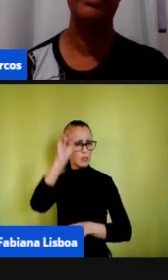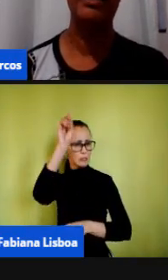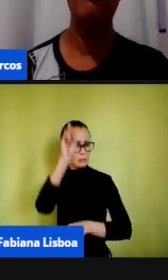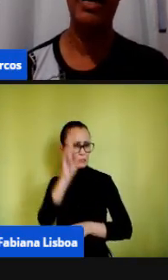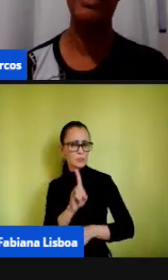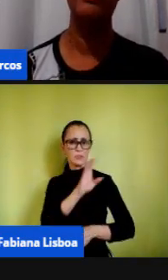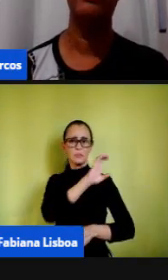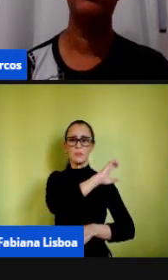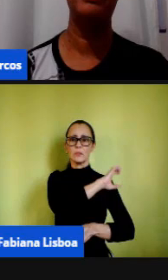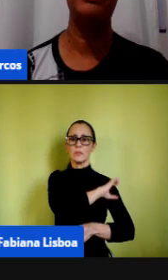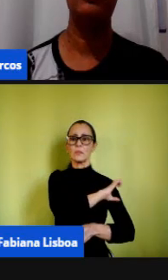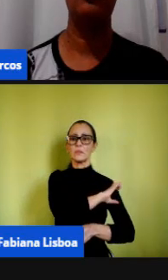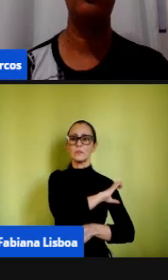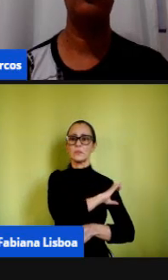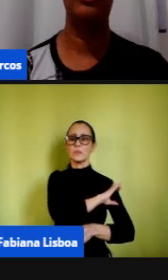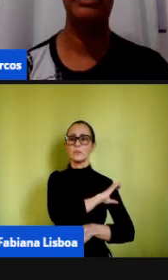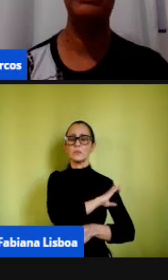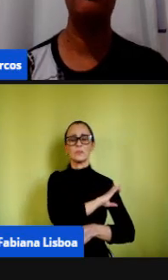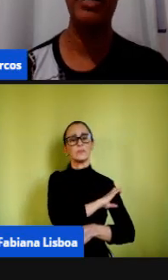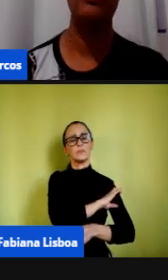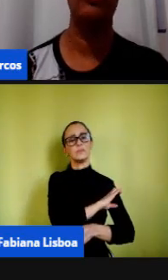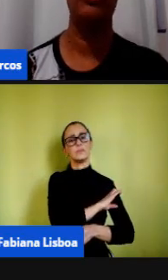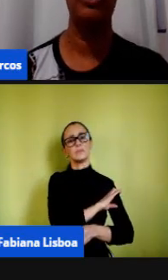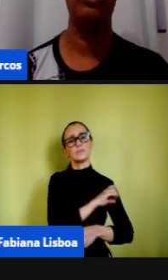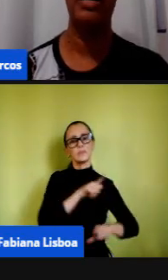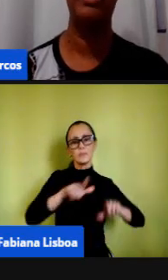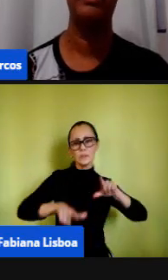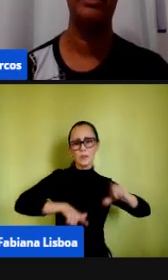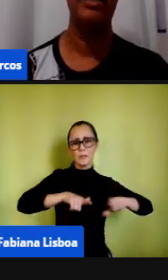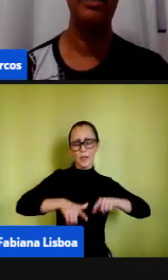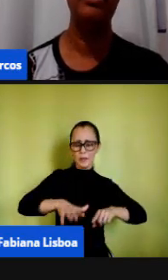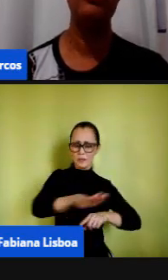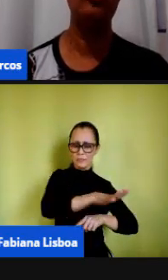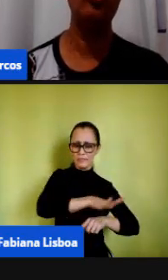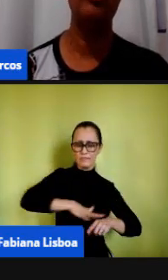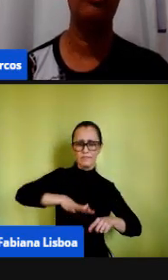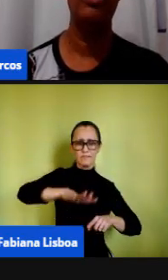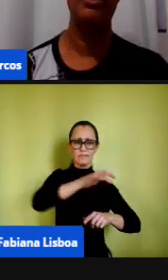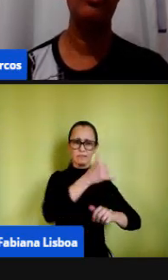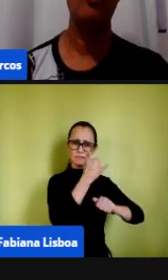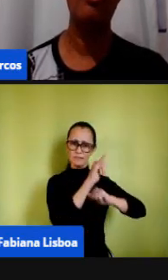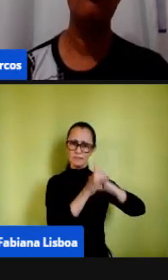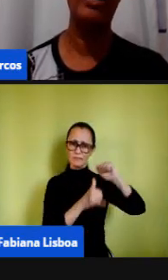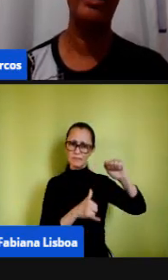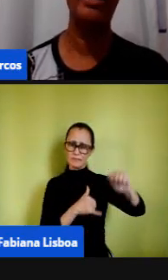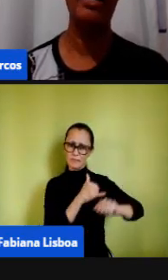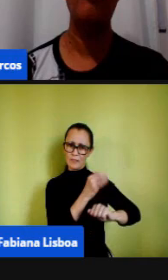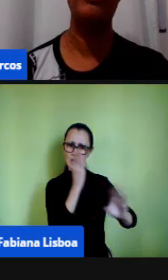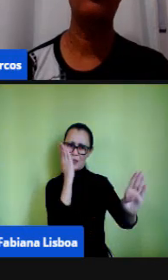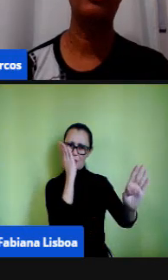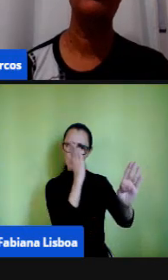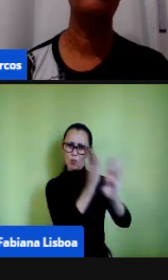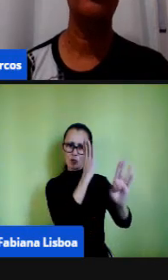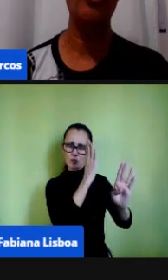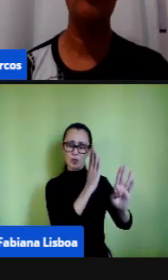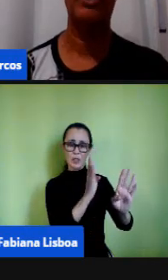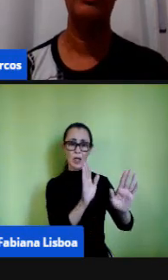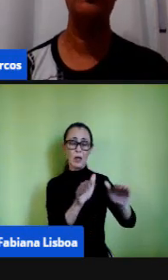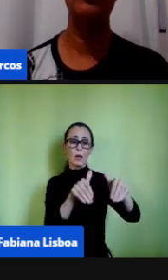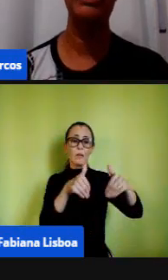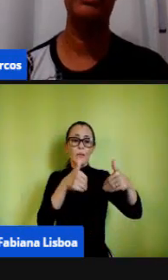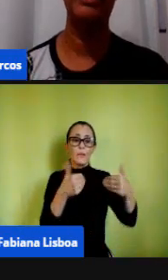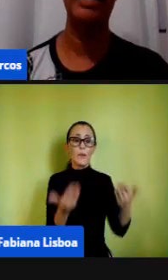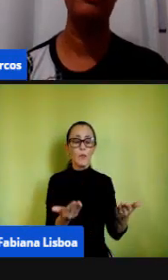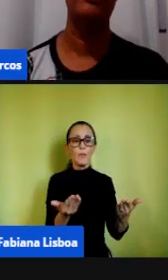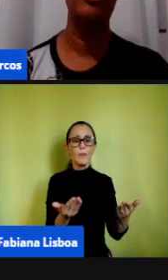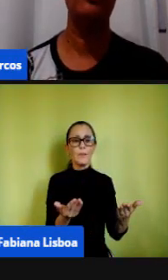coordenadores trabalhem nesses nossos espaços virtuais e descubram qual é a melhor forma